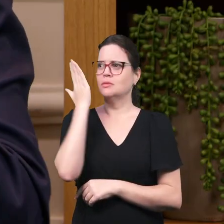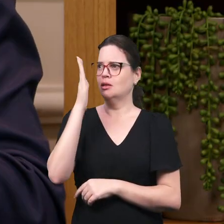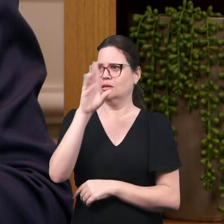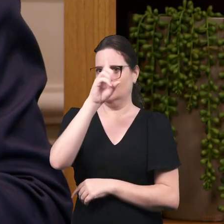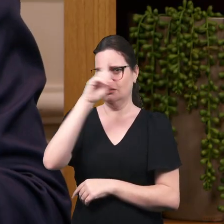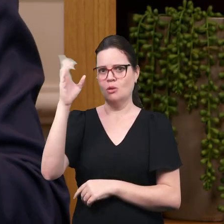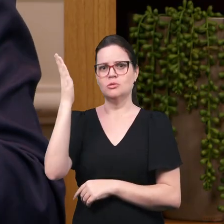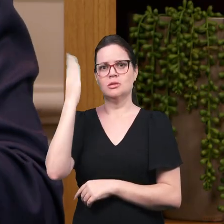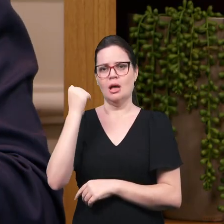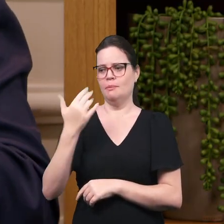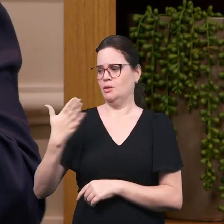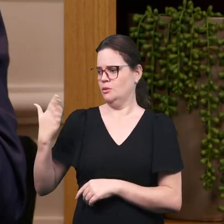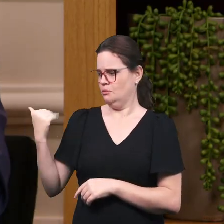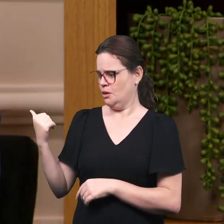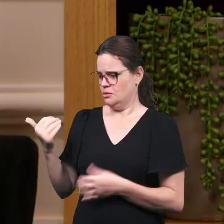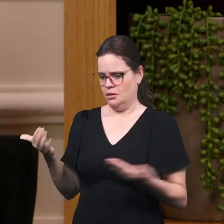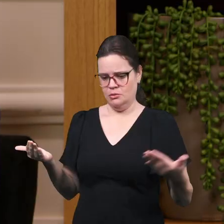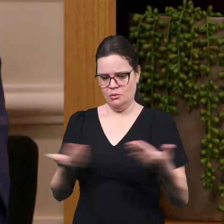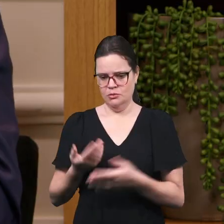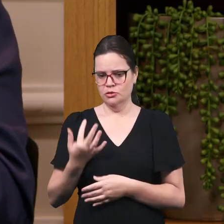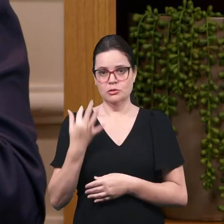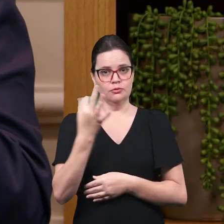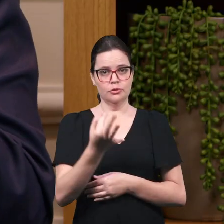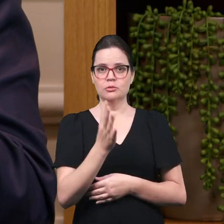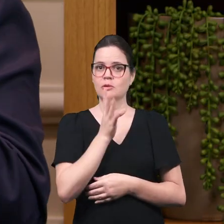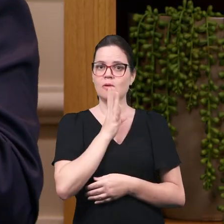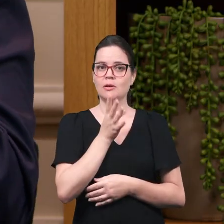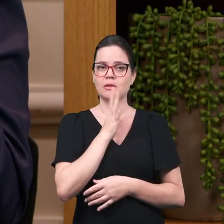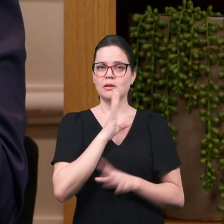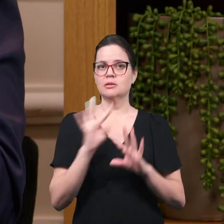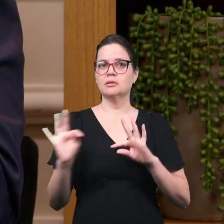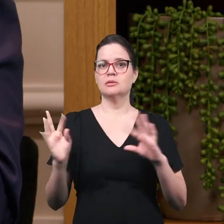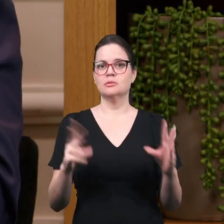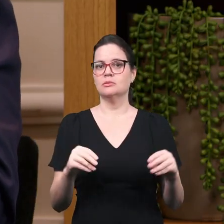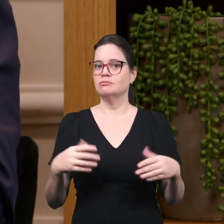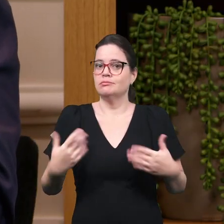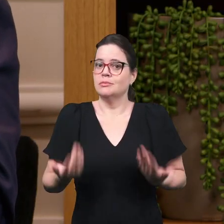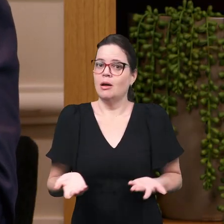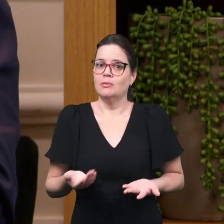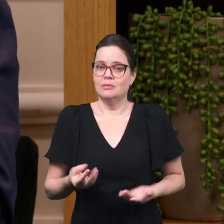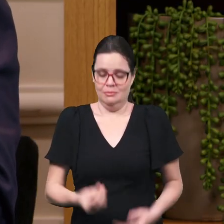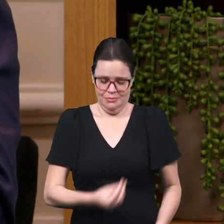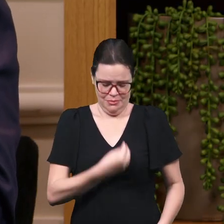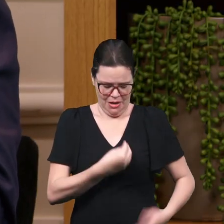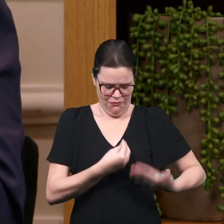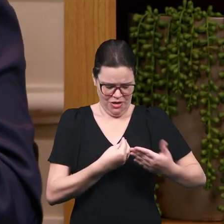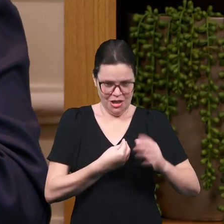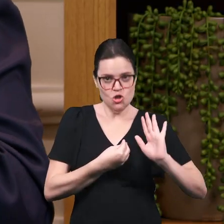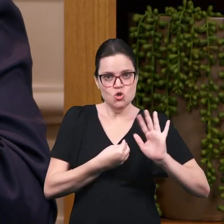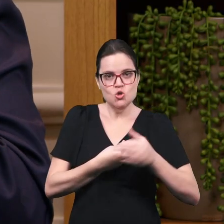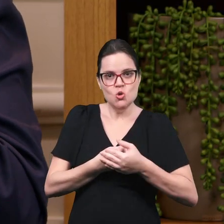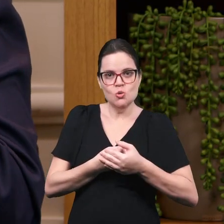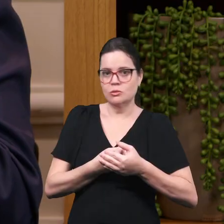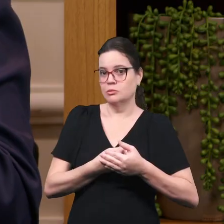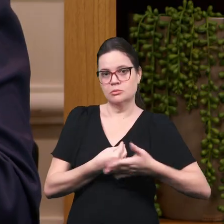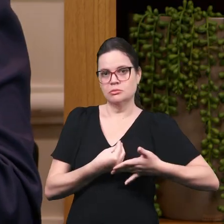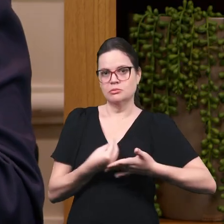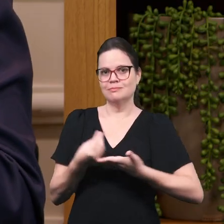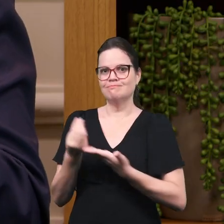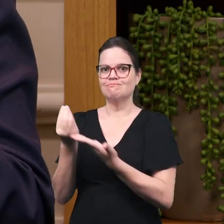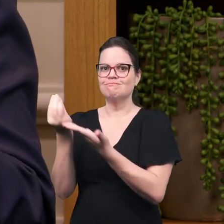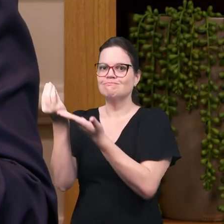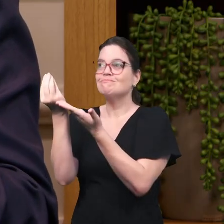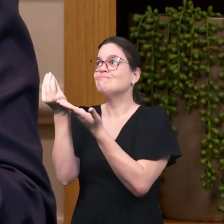o passado, o presente e o futuro. Então, por que não entregar a nossa vida àquele que é conhecedor